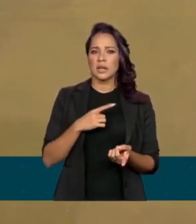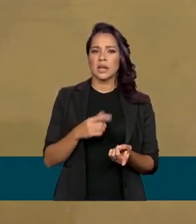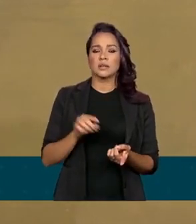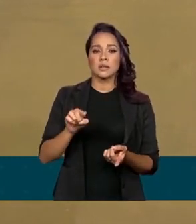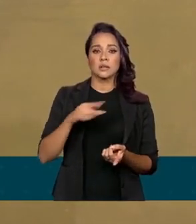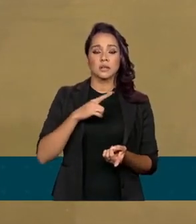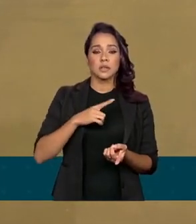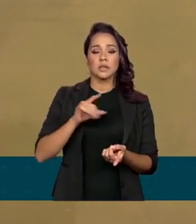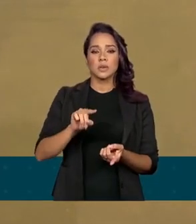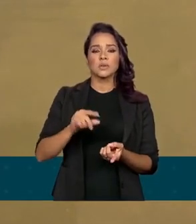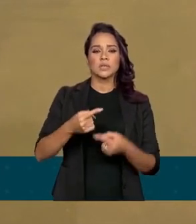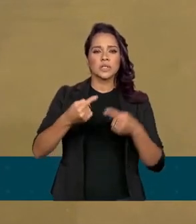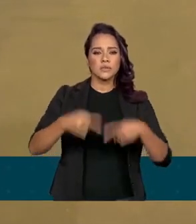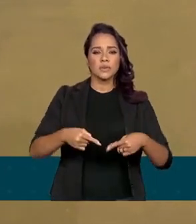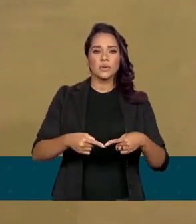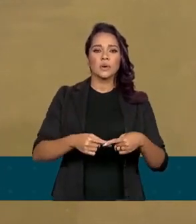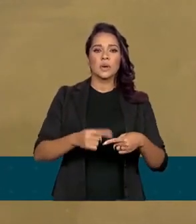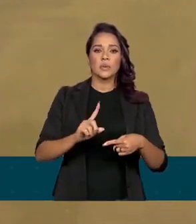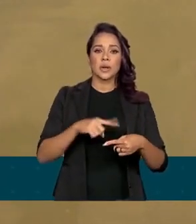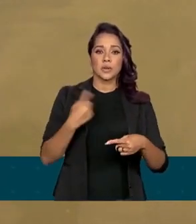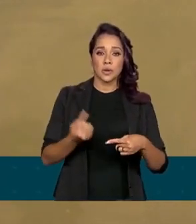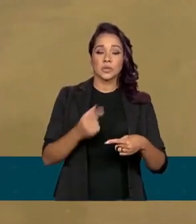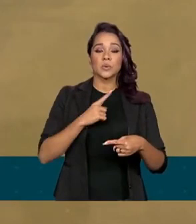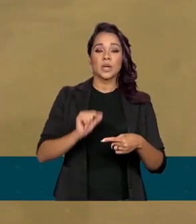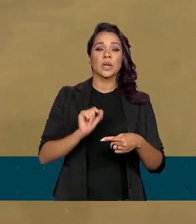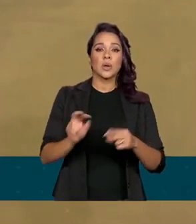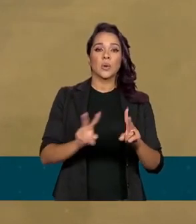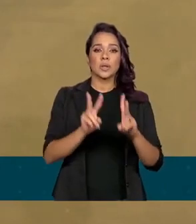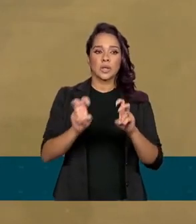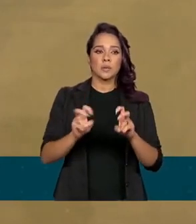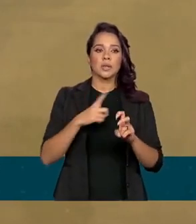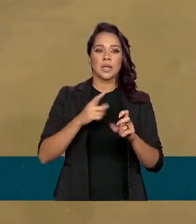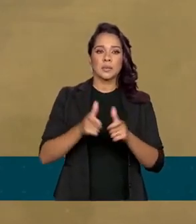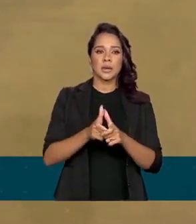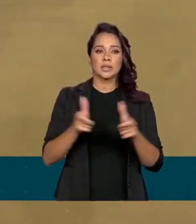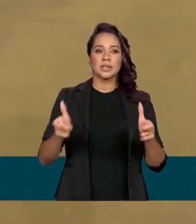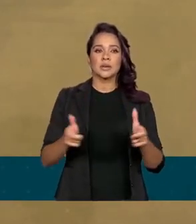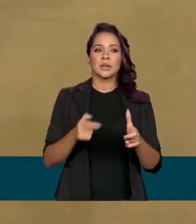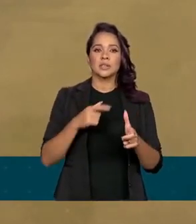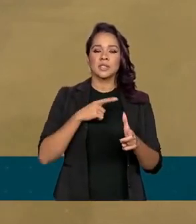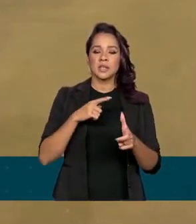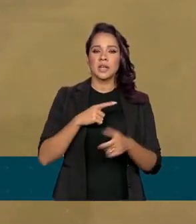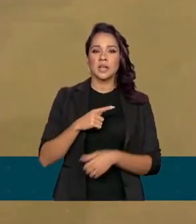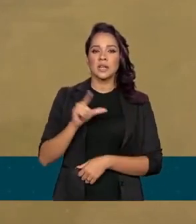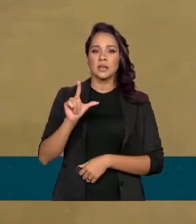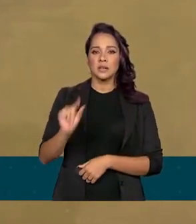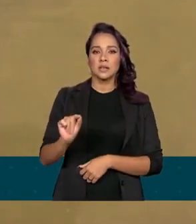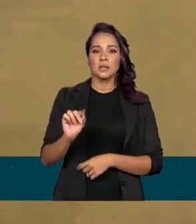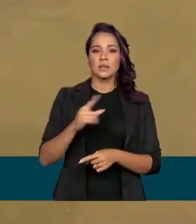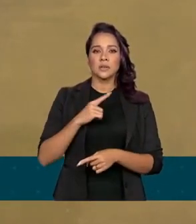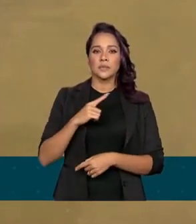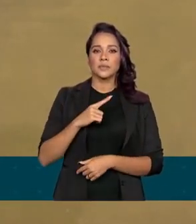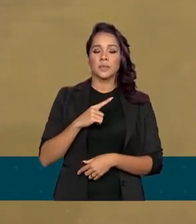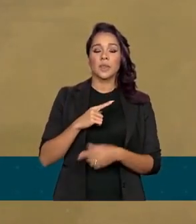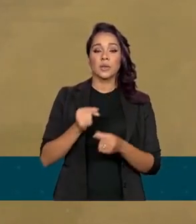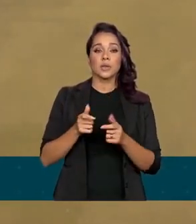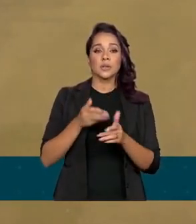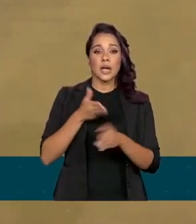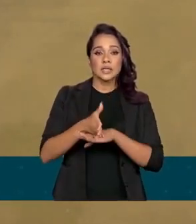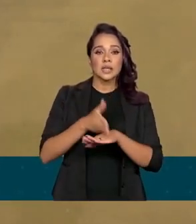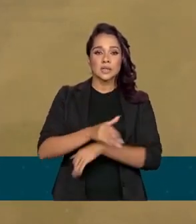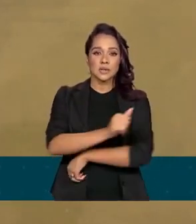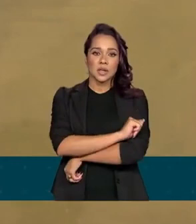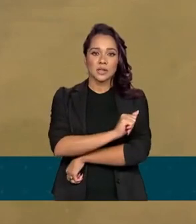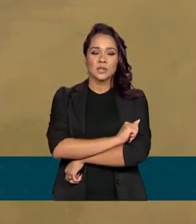lugar. Portanto, é um desafio enorme para nós a questão da ampliação e da oferta de vagas e do acesso aos nossos alunos